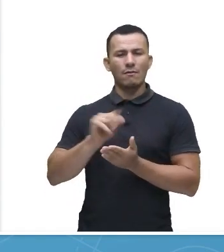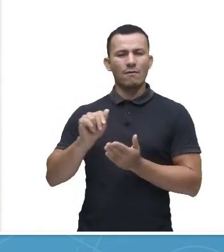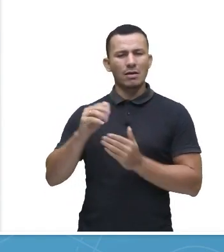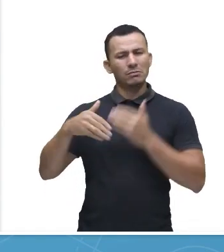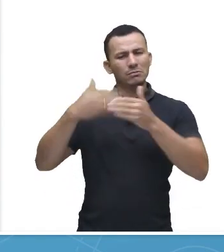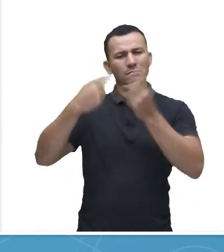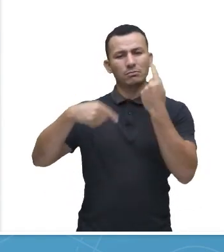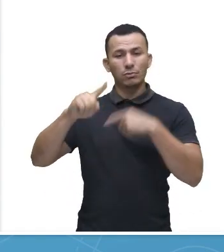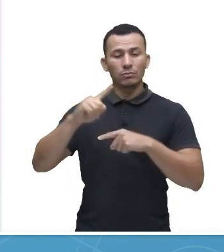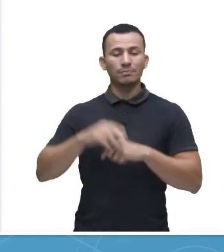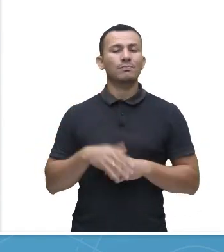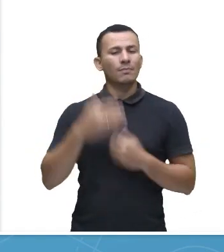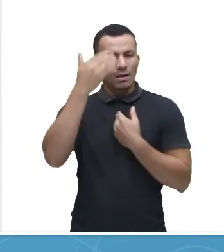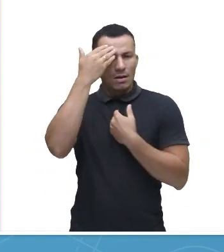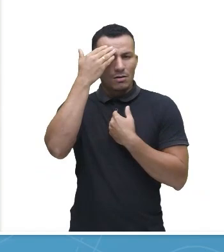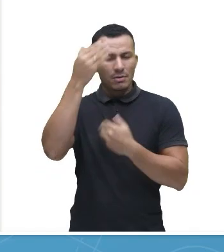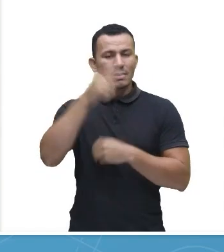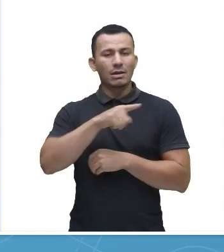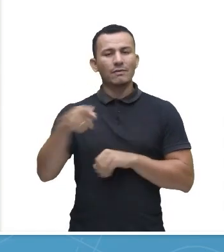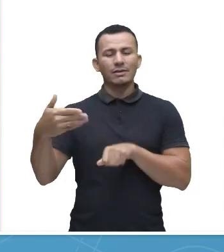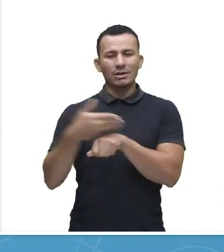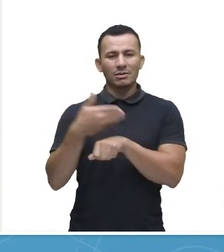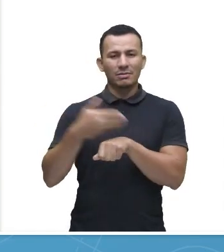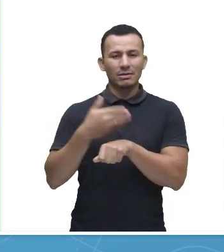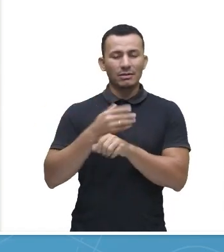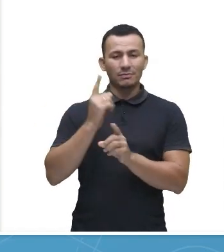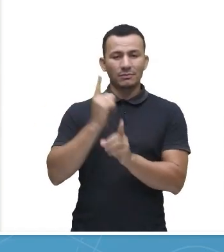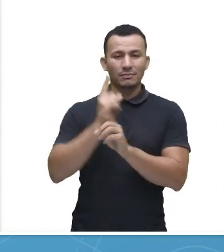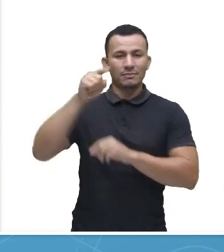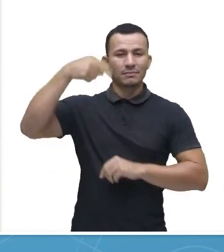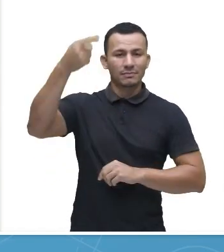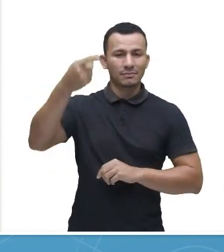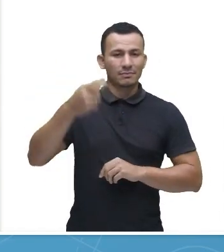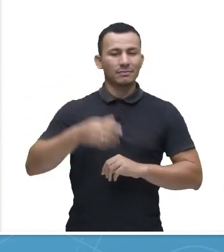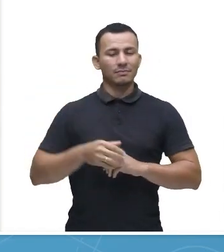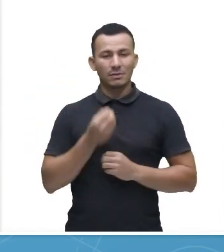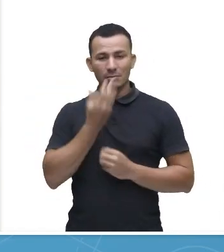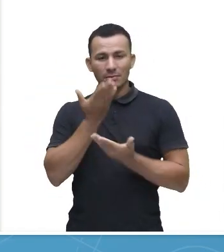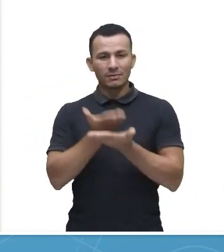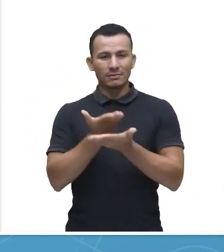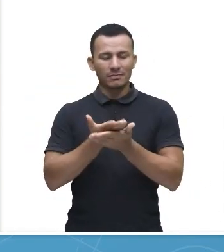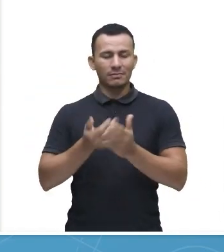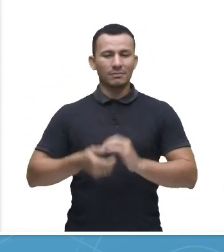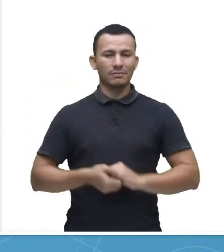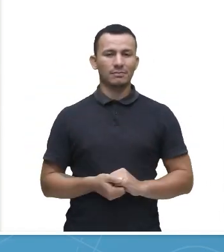tá bom? Muito obrigado aí pela participação e até a próxima. Bons estudos!